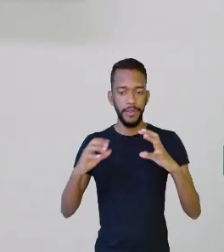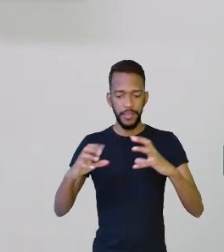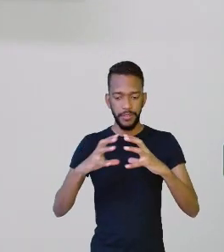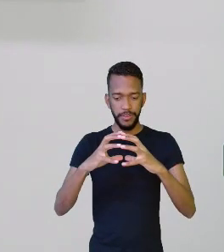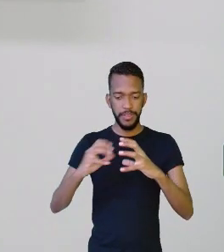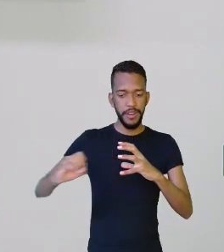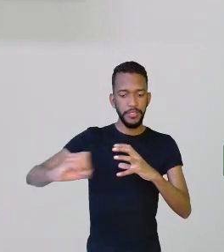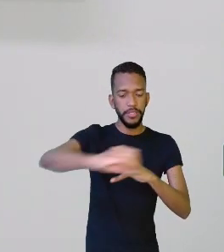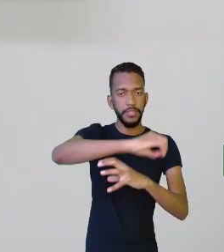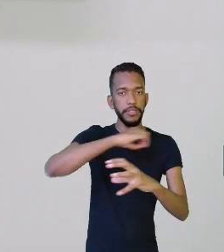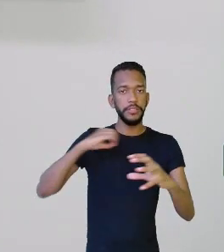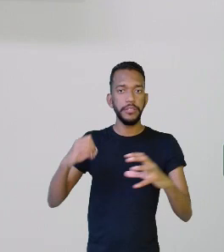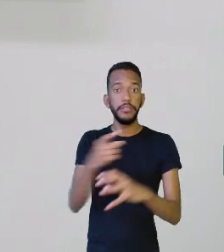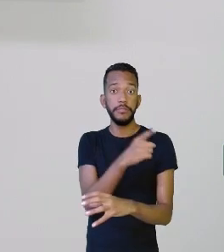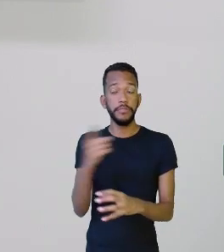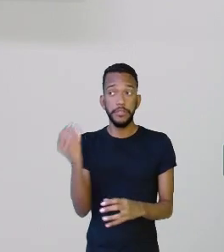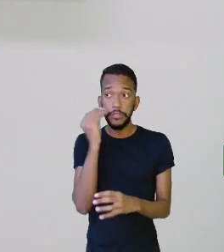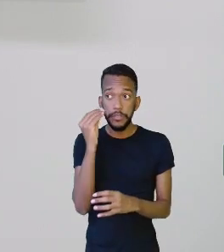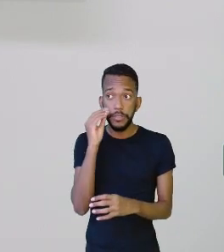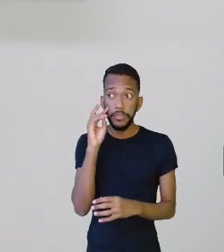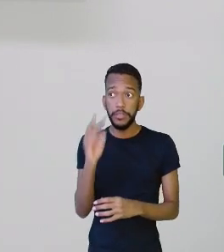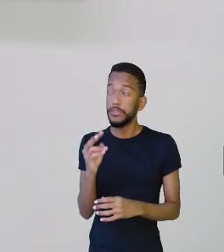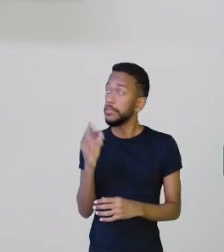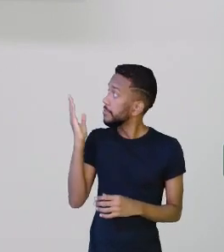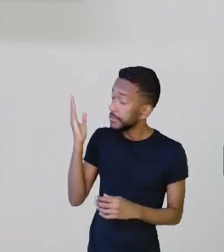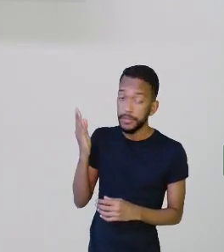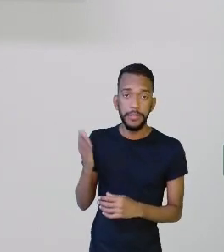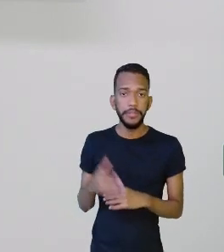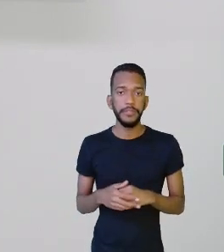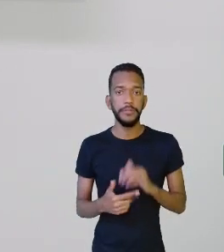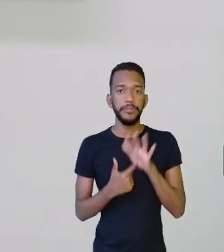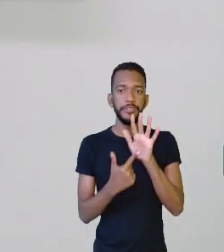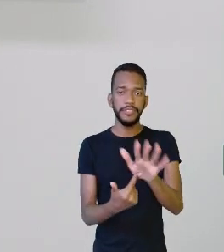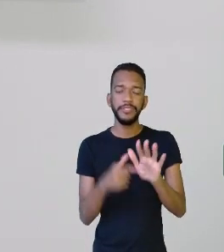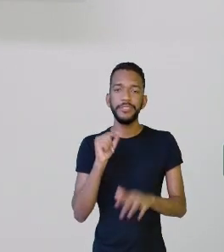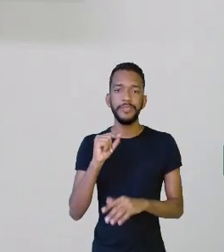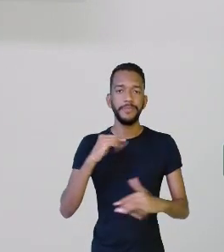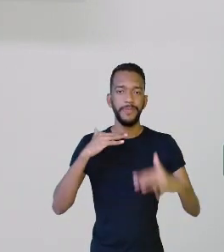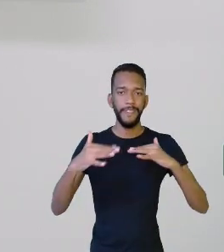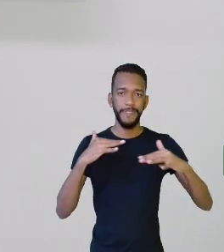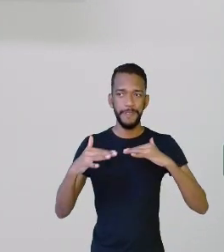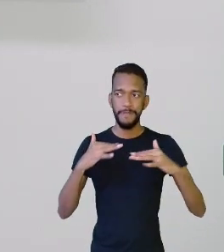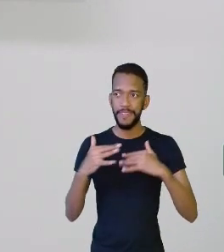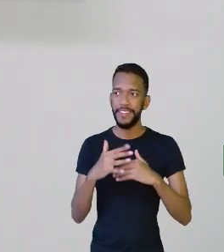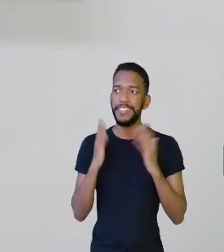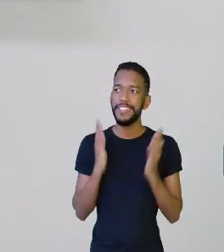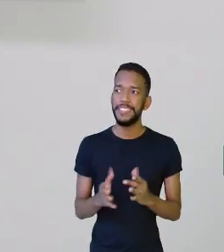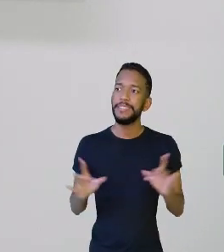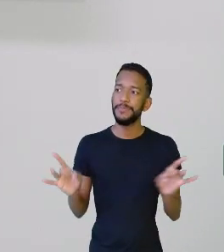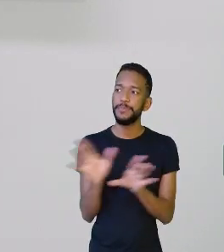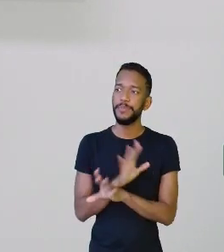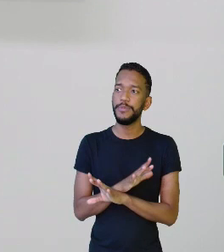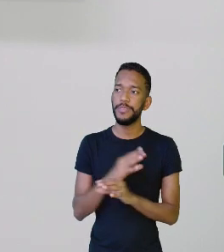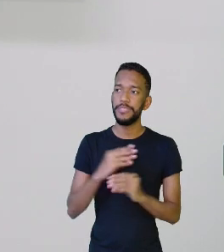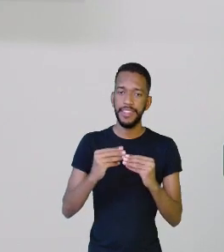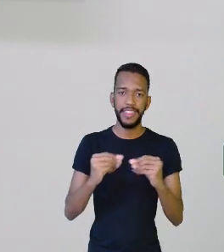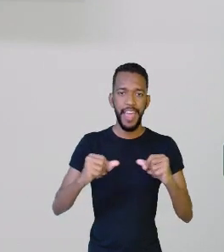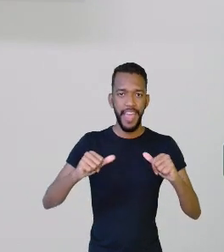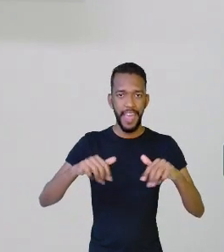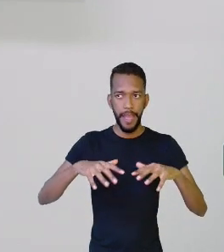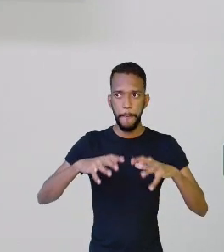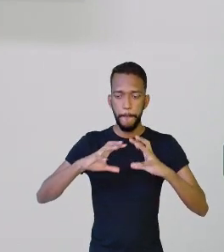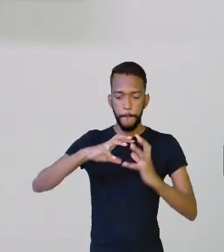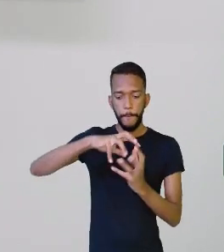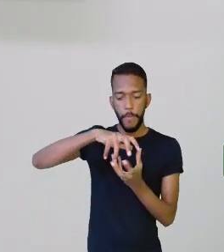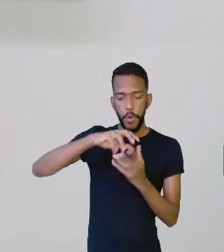translação, vocês estão observando aí nosso amiguinho mostrando este movimento feito pela Terra. Como eu já disse a vocês, não é